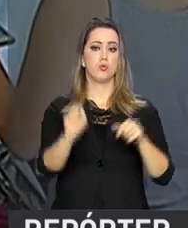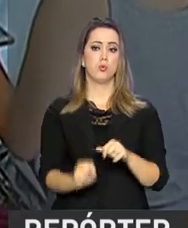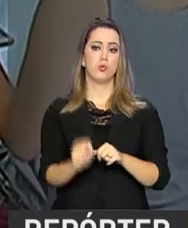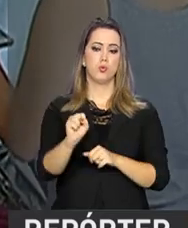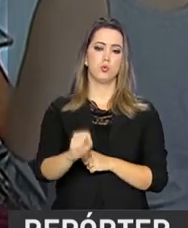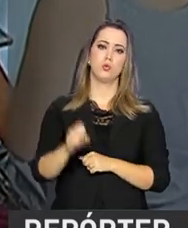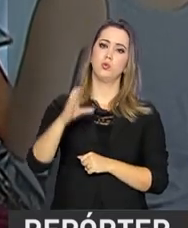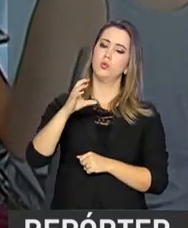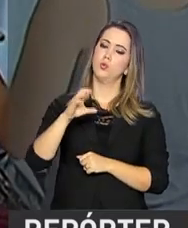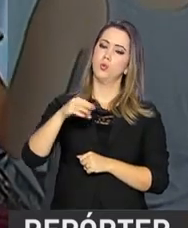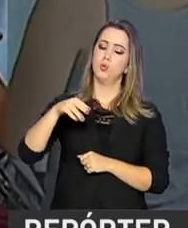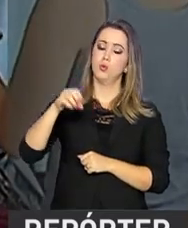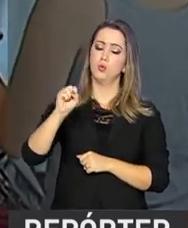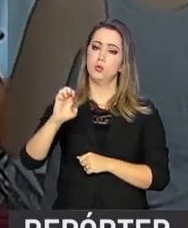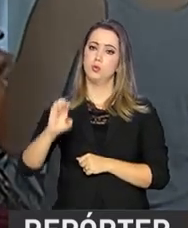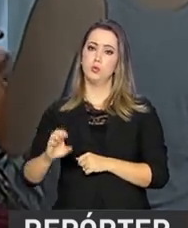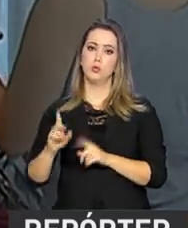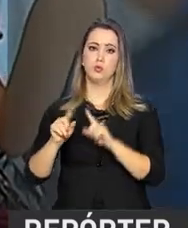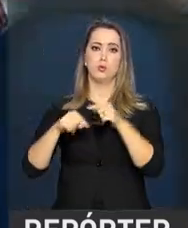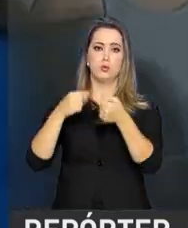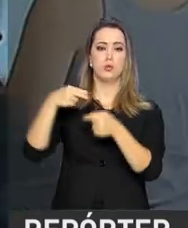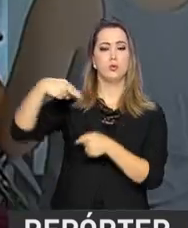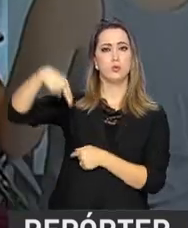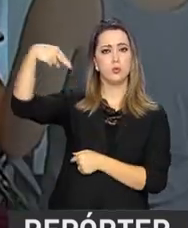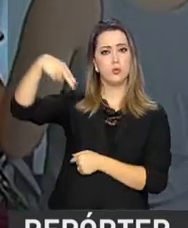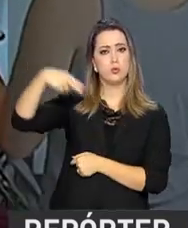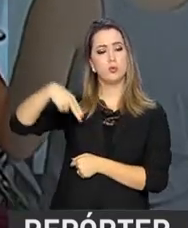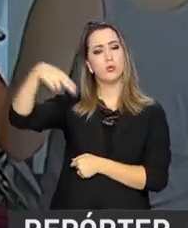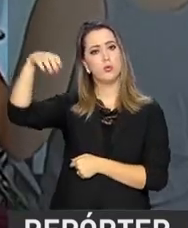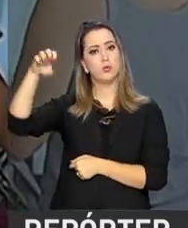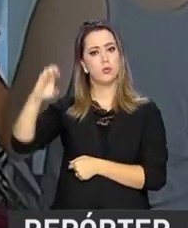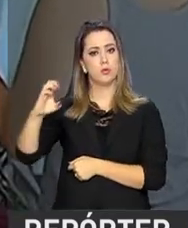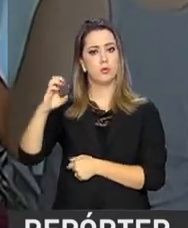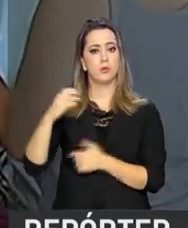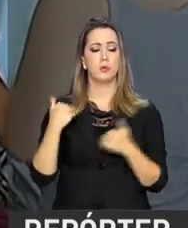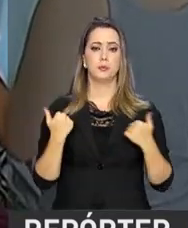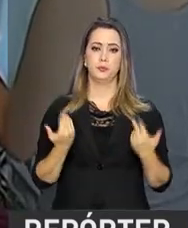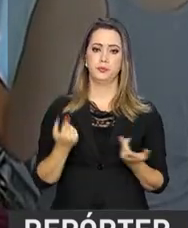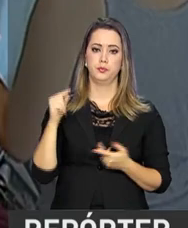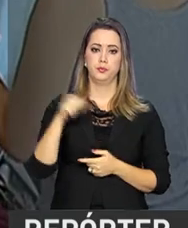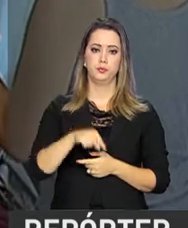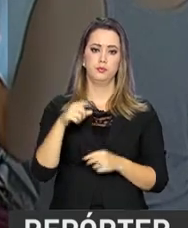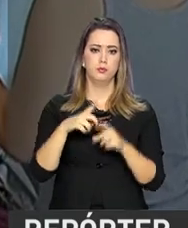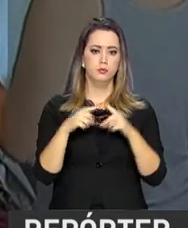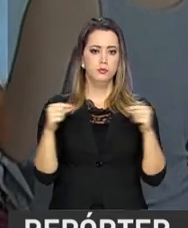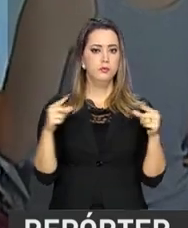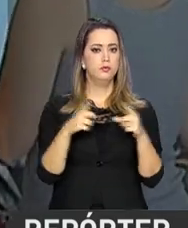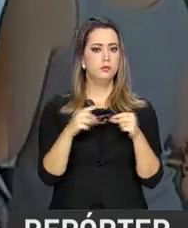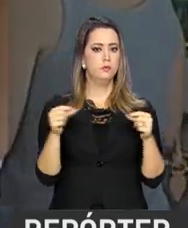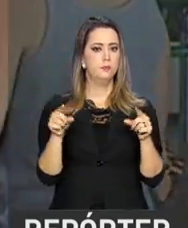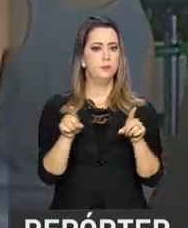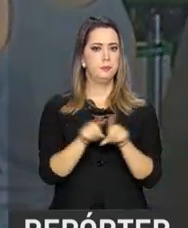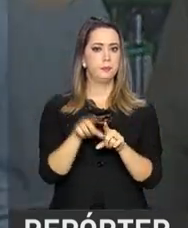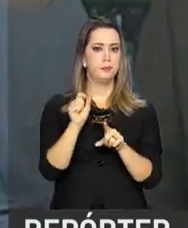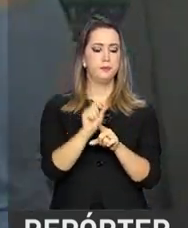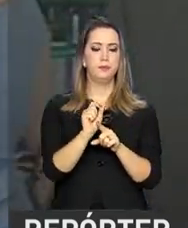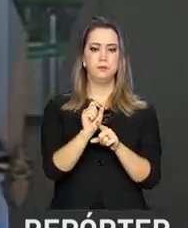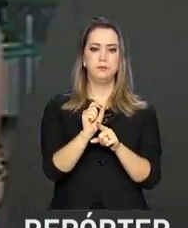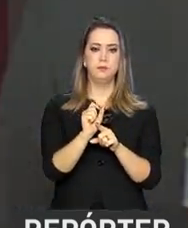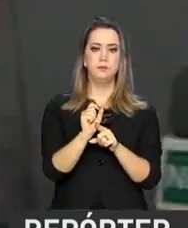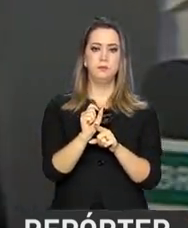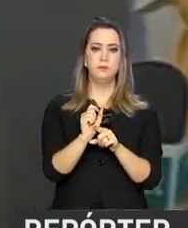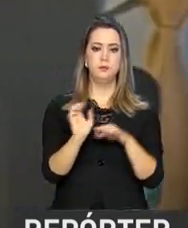e sudeste e seguem para as regiões norte e nordeste. Aqui no Aeroporto Internacional Juscelino Kubitschek,